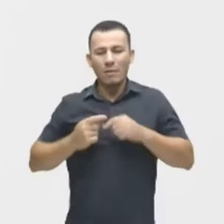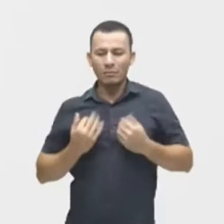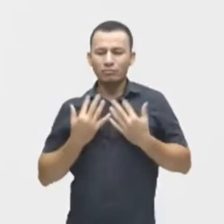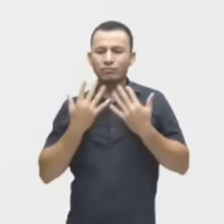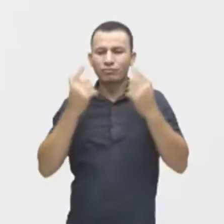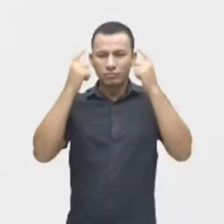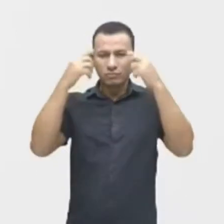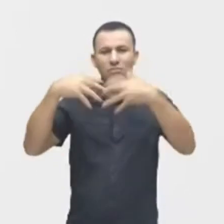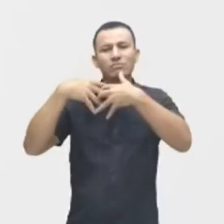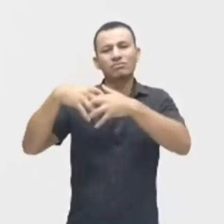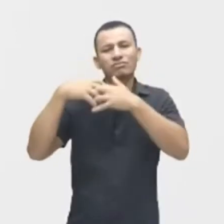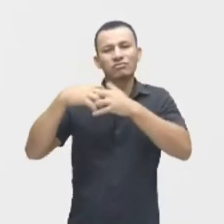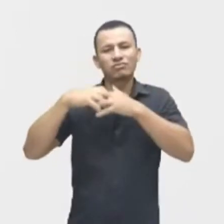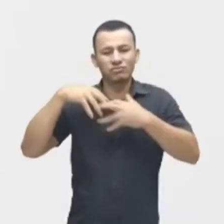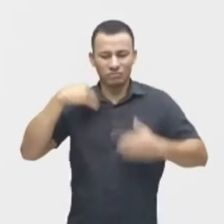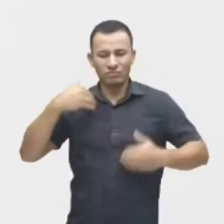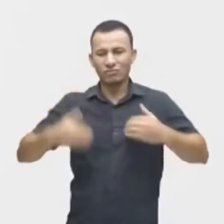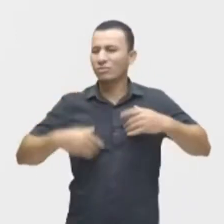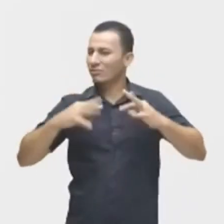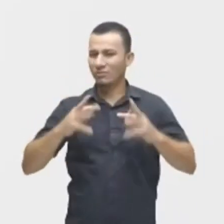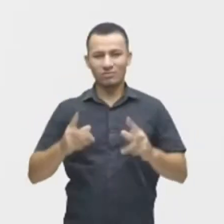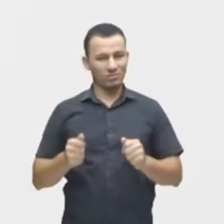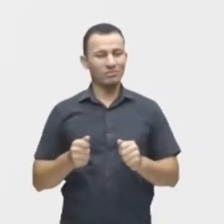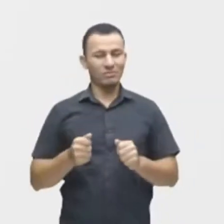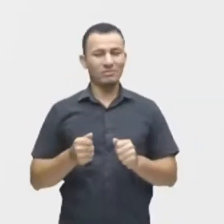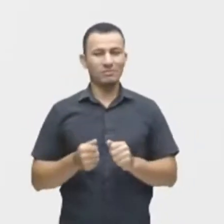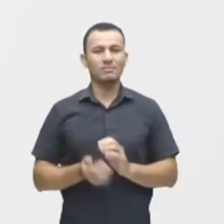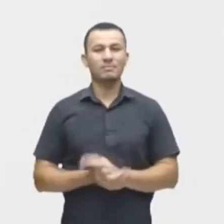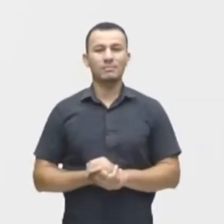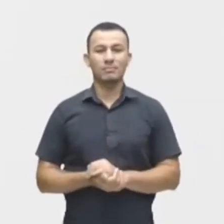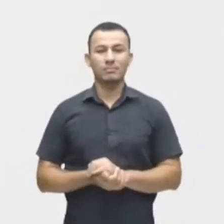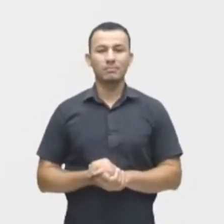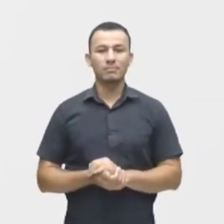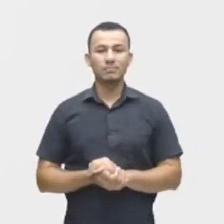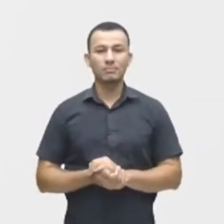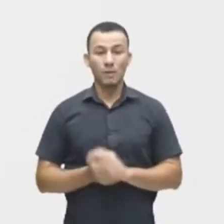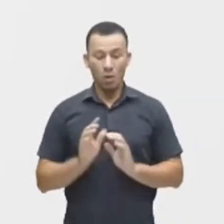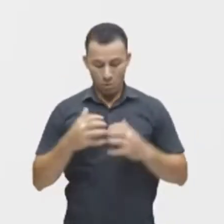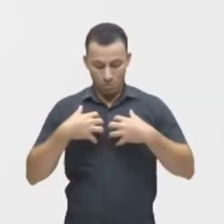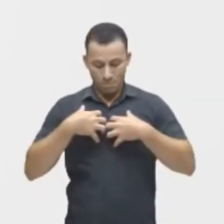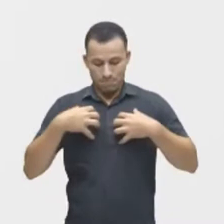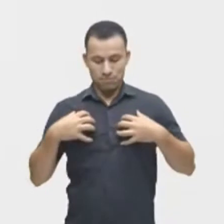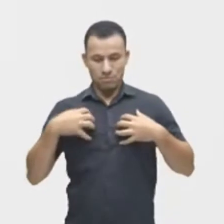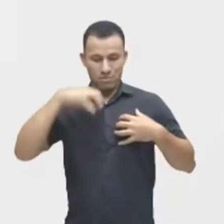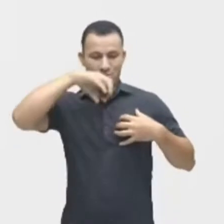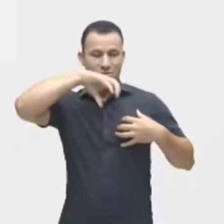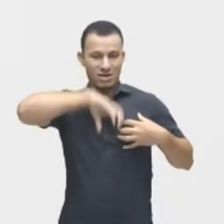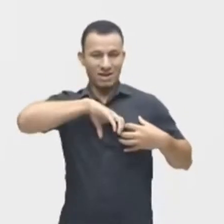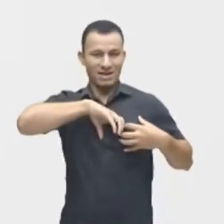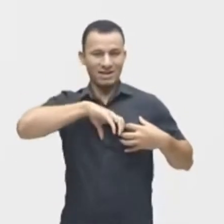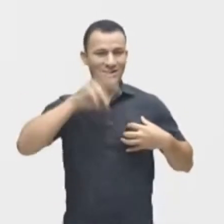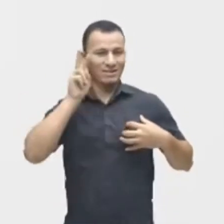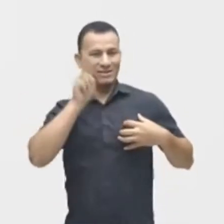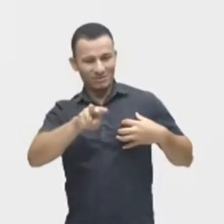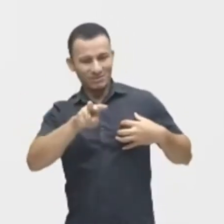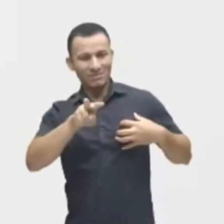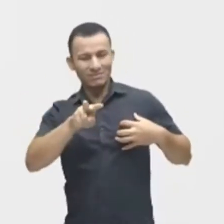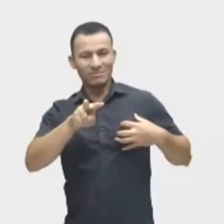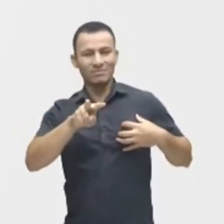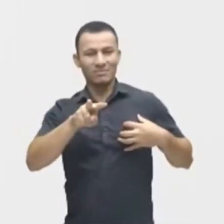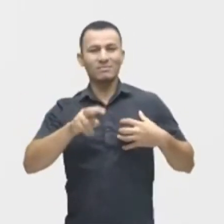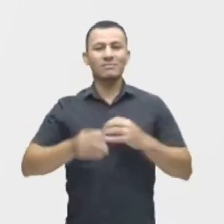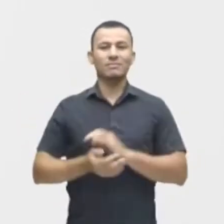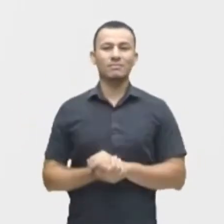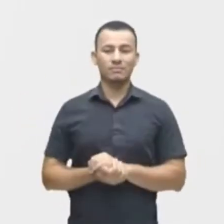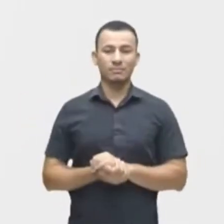as partes do nosso corpo, tá bom? Coração localizado na caixa torácica, entre os pulmões, vocês já visualizaram,